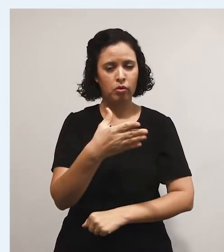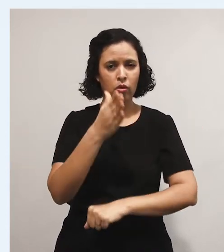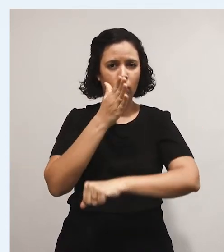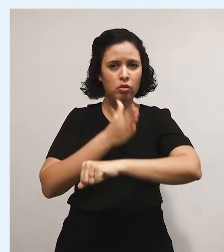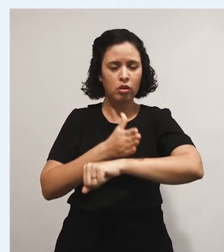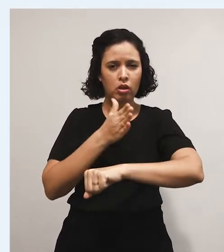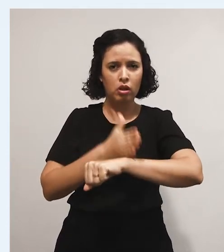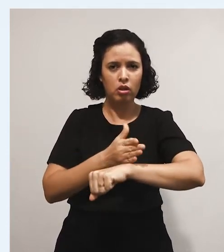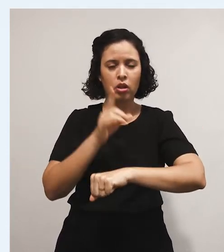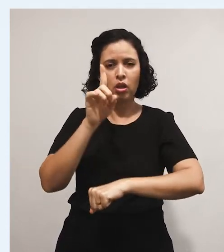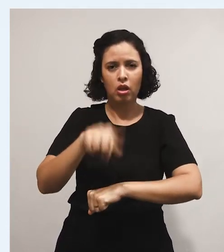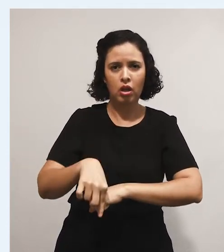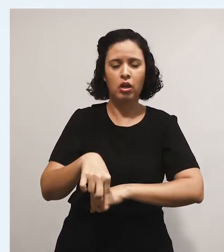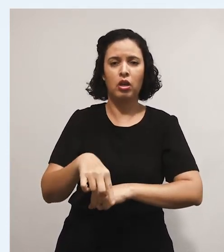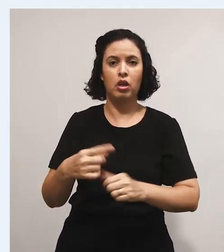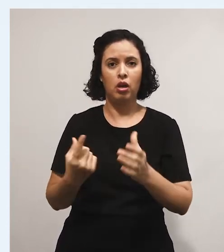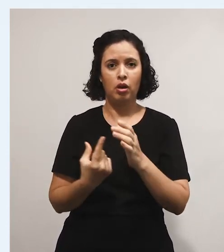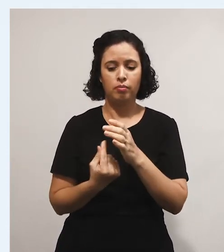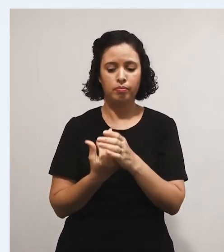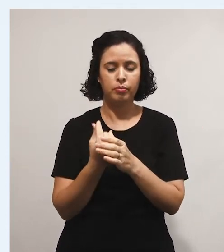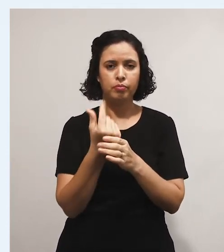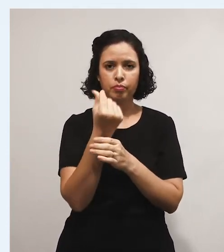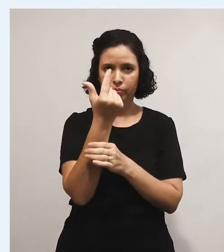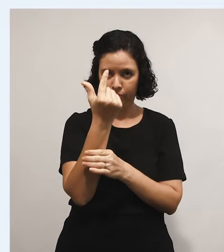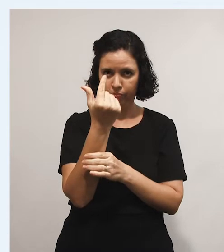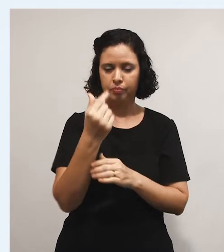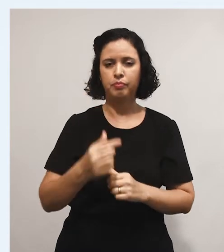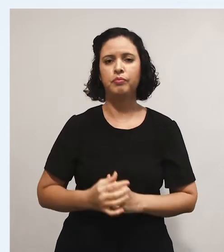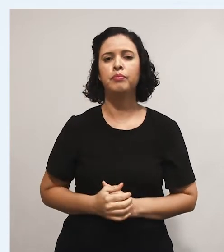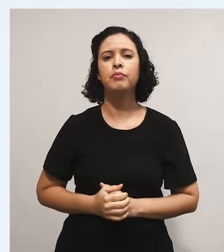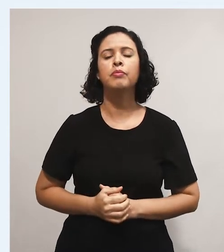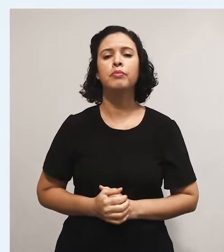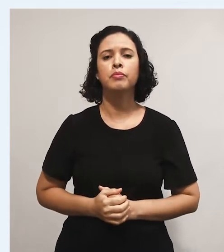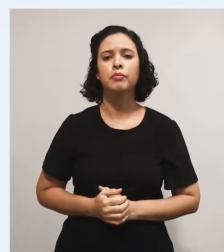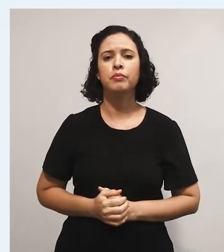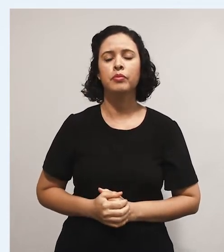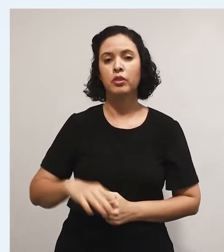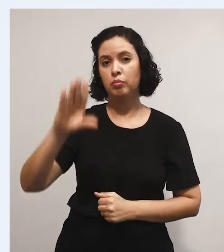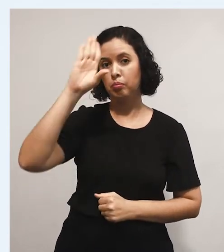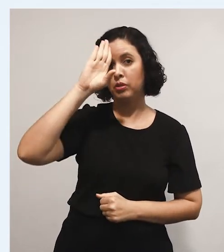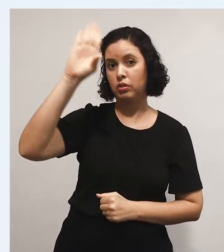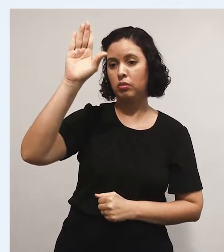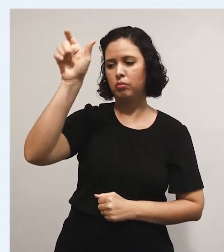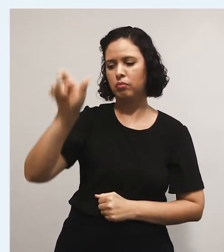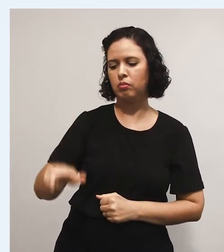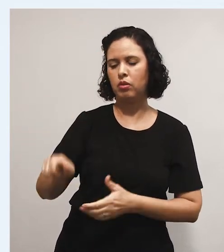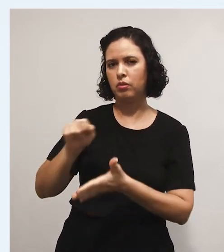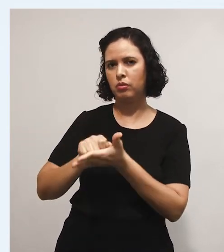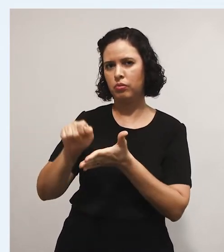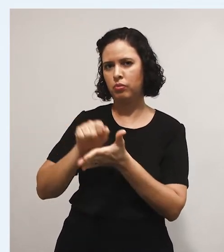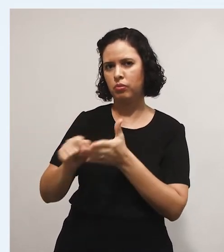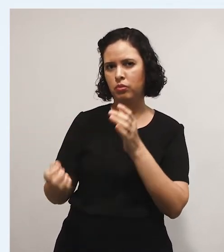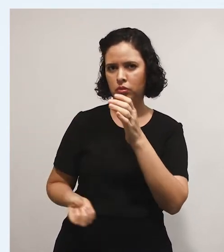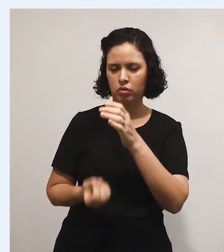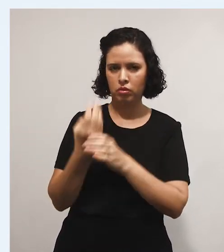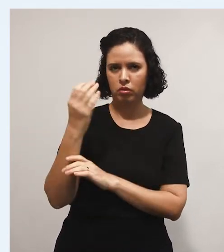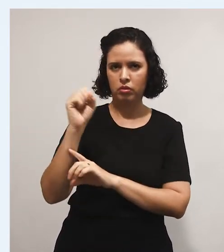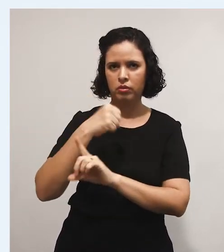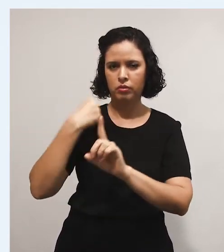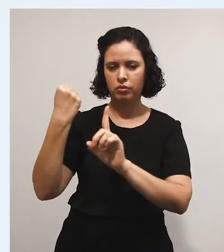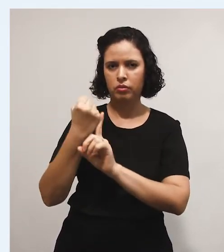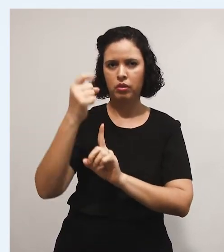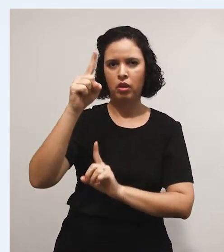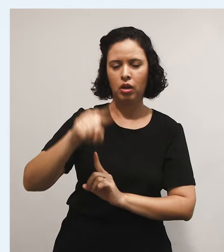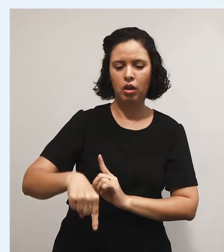de a era do capitalismo. O principal autor, né, da origem da sociologia é